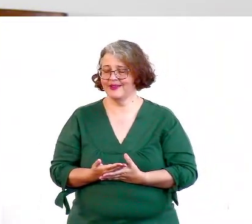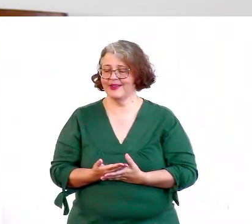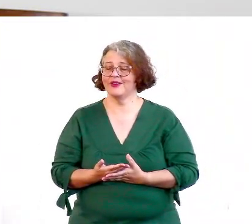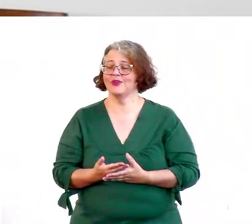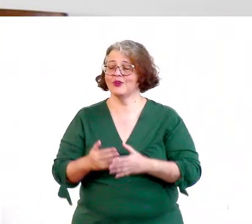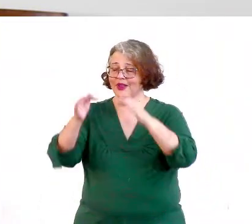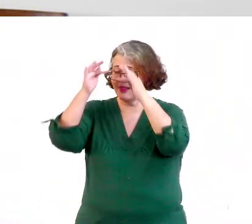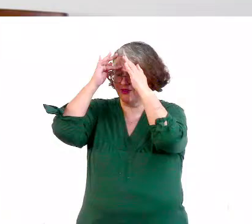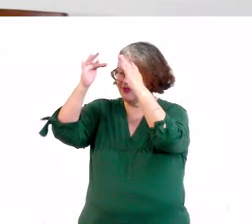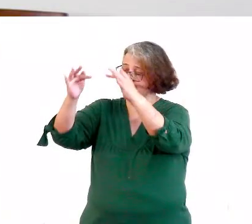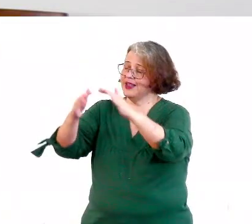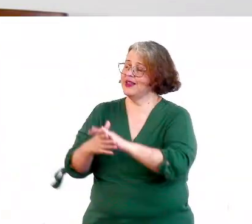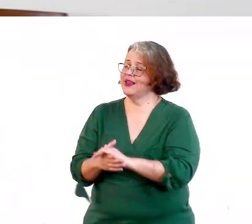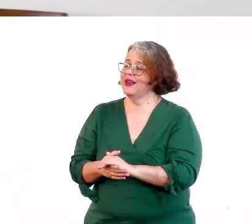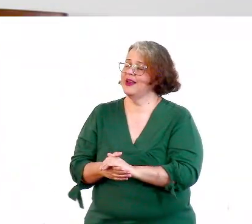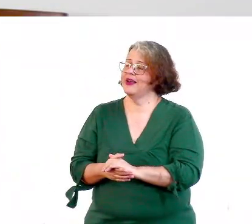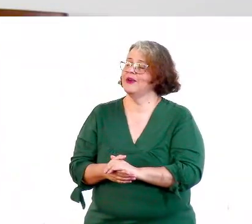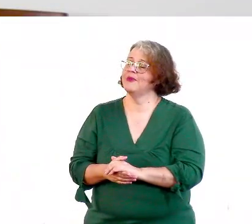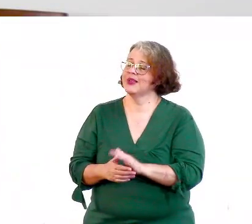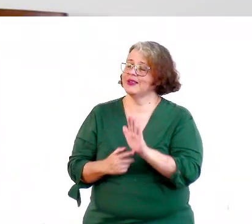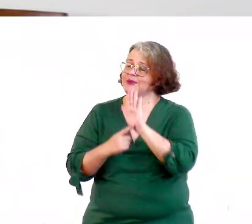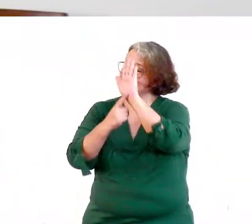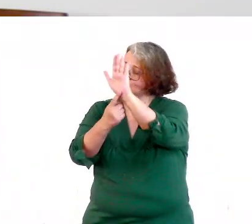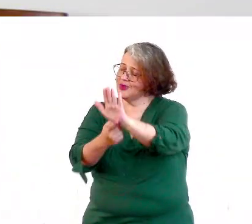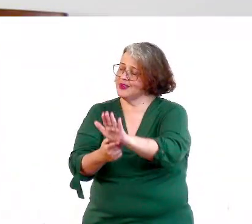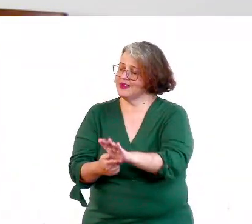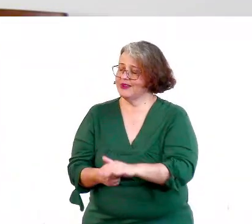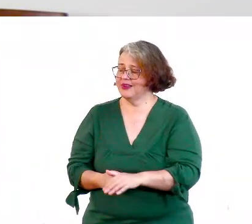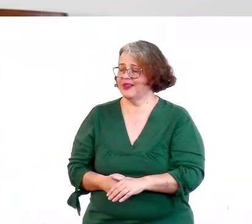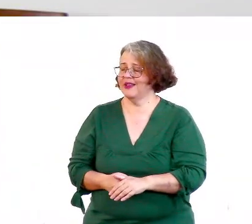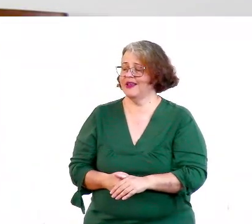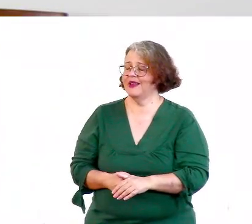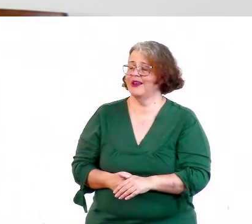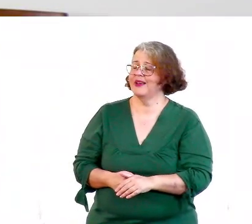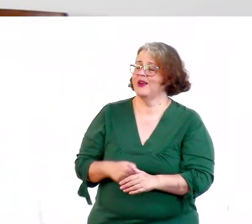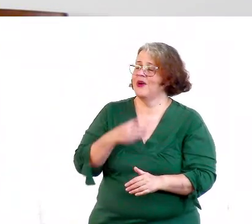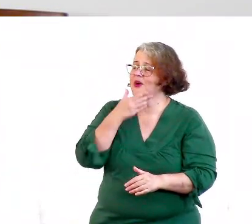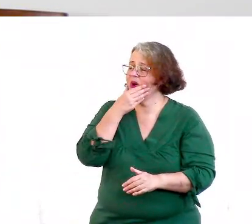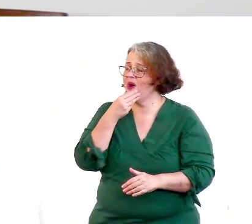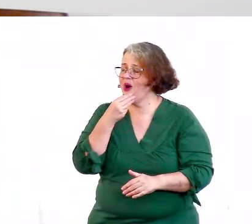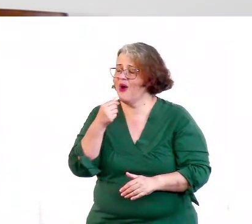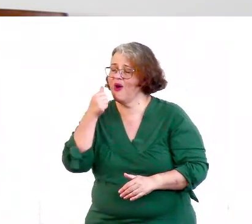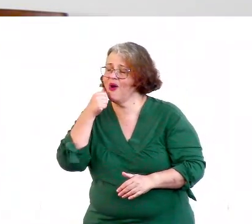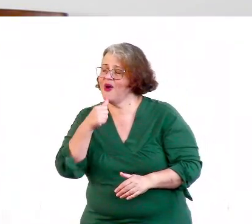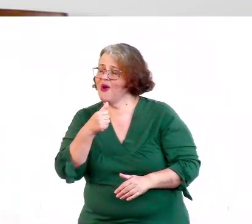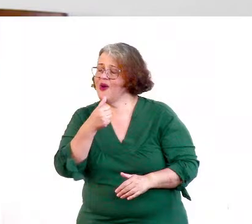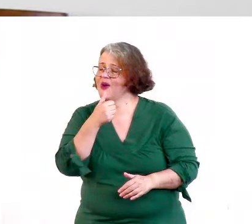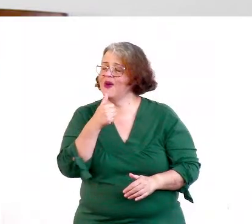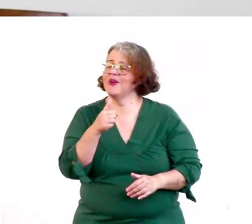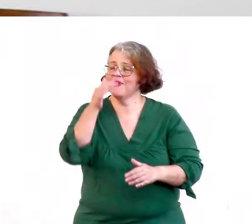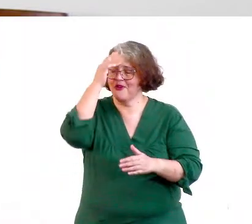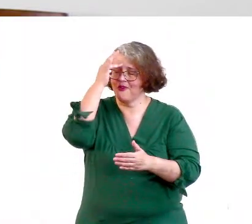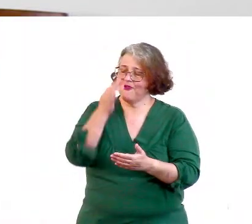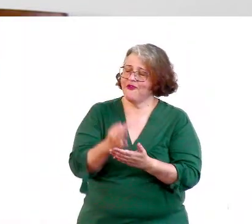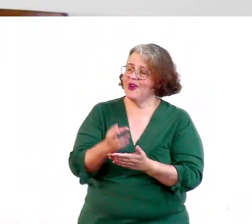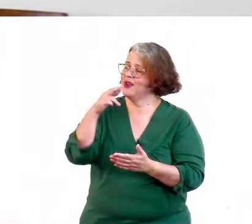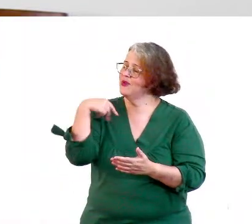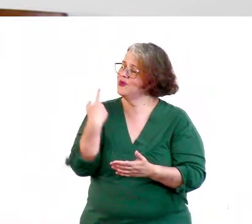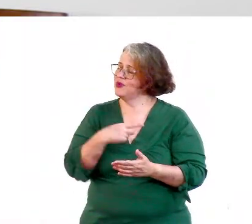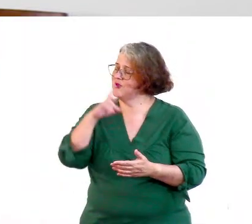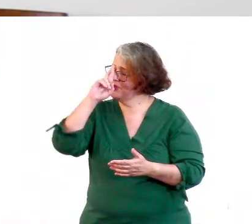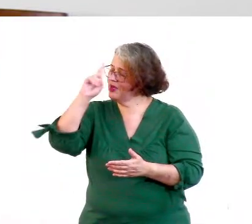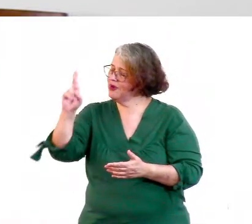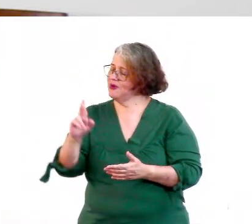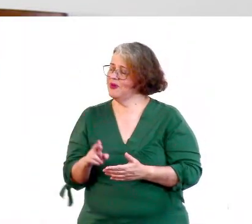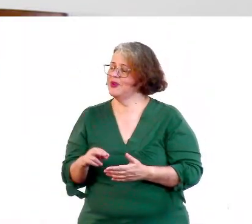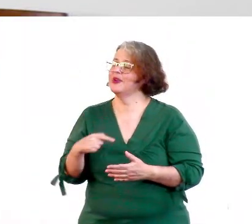fidelidade, para que possam expressar assim também que são irmãos e irmãs de fé, com fé no Senhor. Graças a isso essa